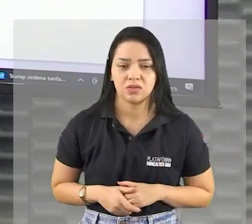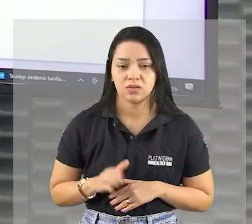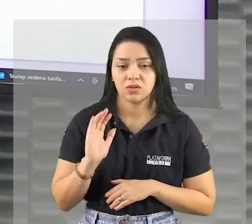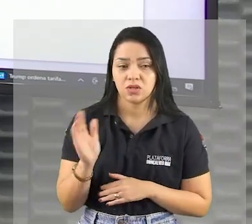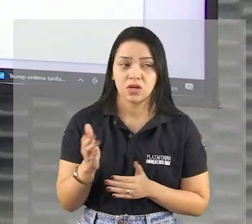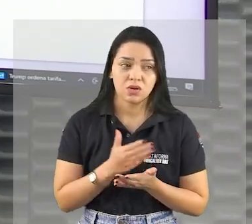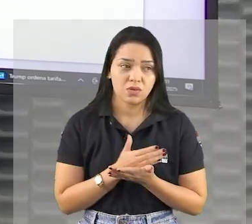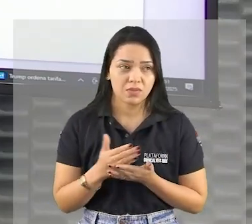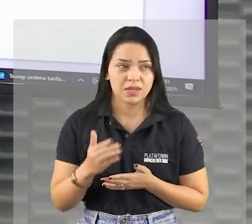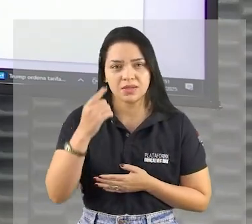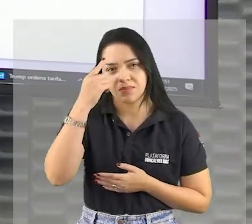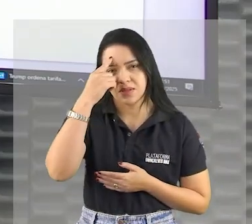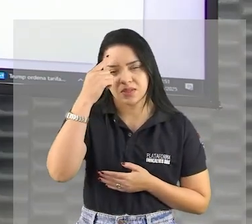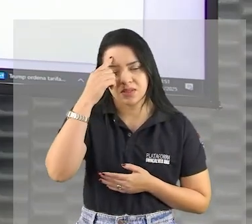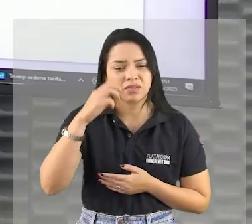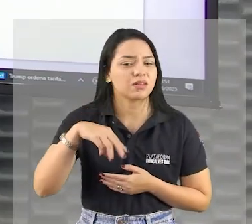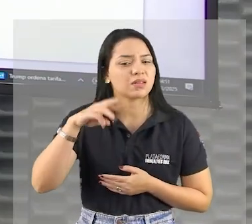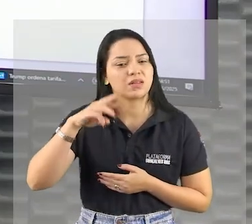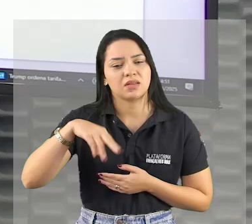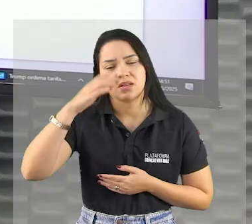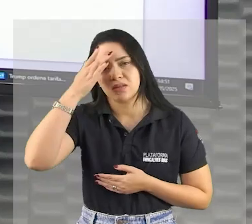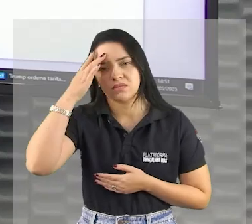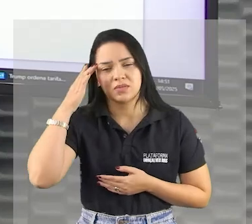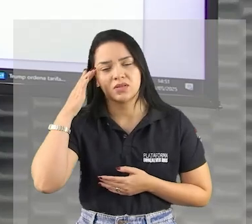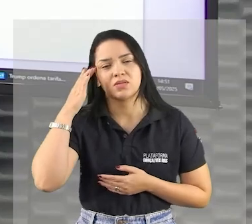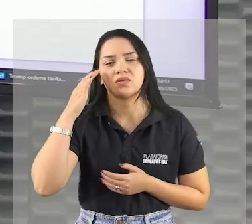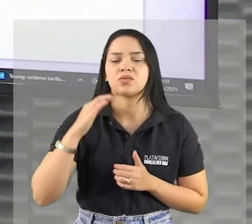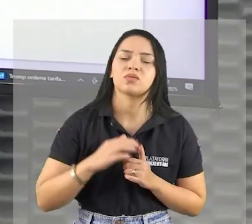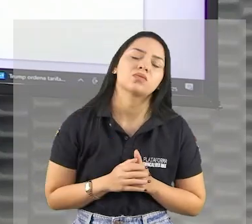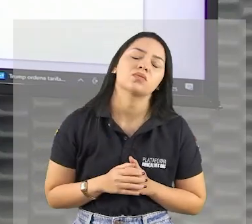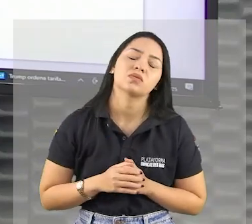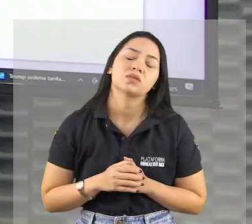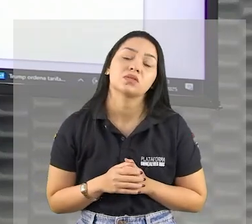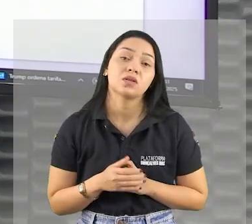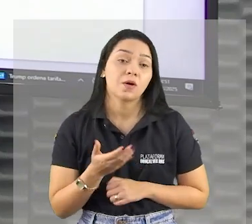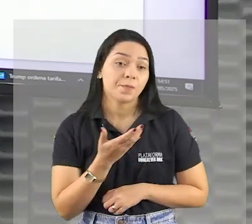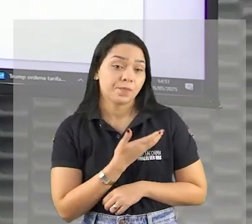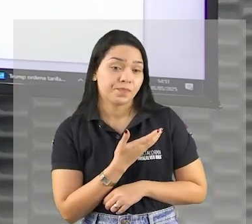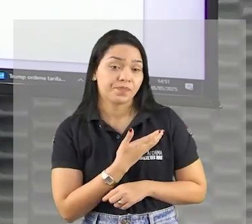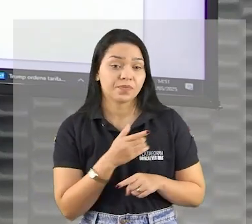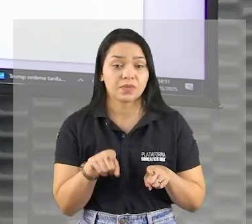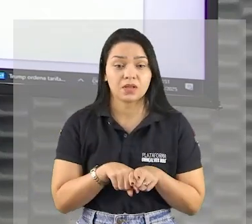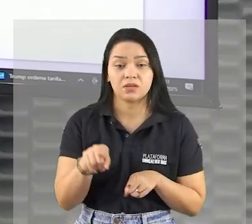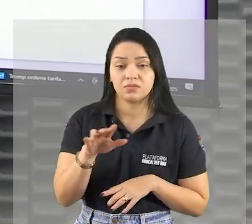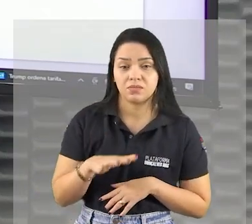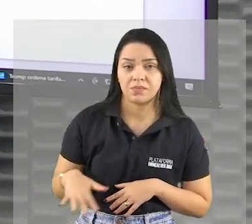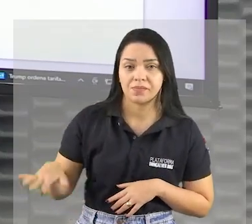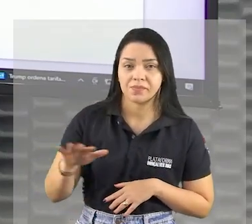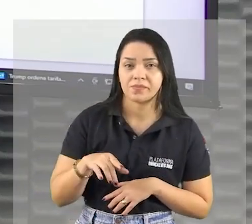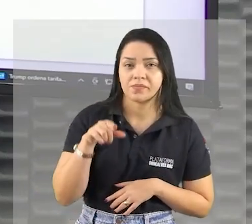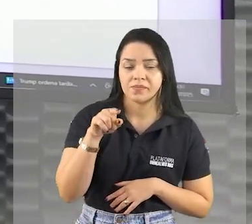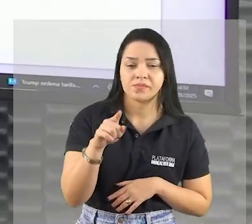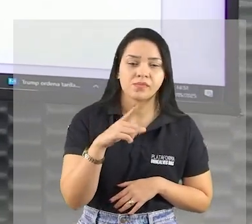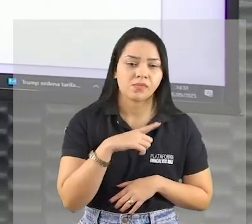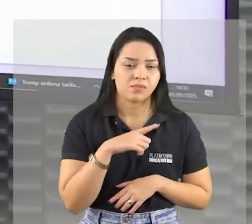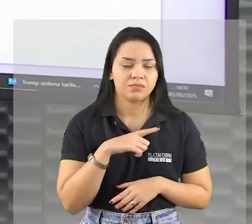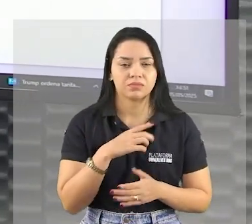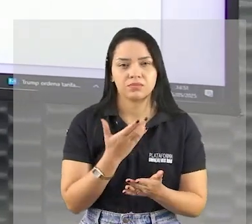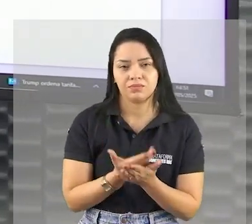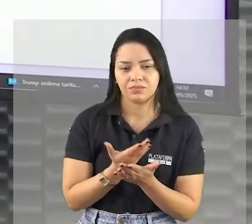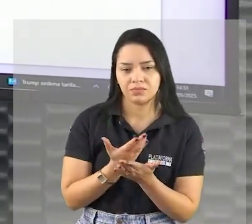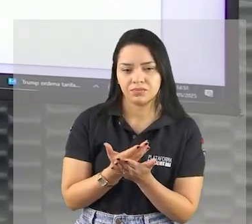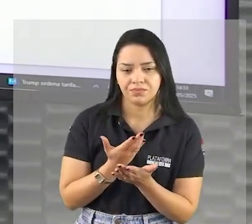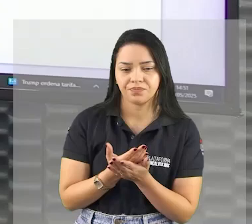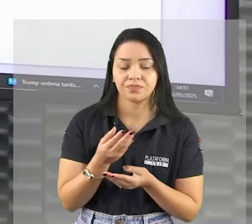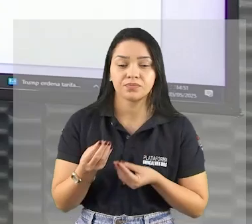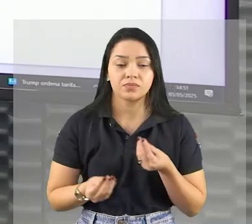aí pensando quem são as pessoas que são teus aliados, tuas aliadas, os espaços públicos que você tem para fazer os seus estudos